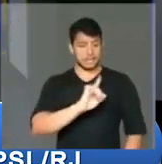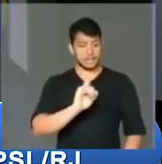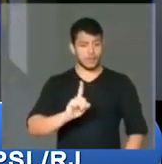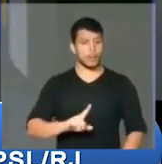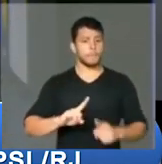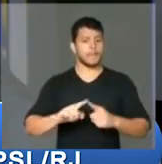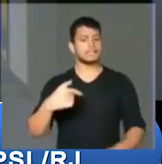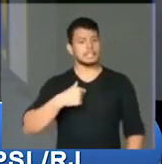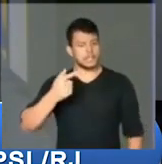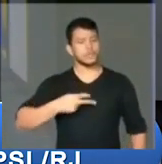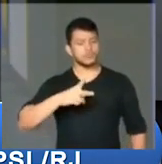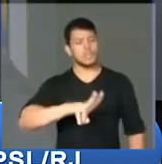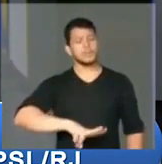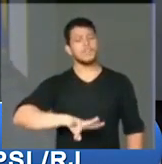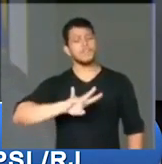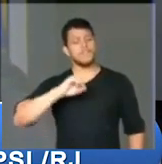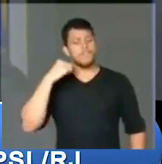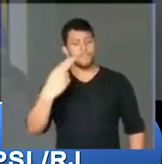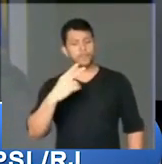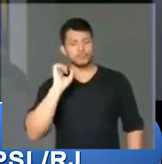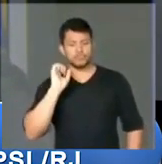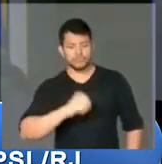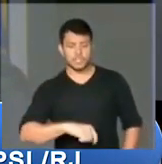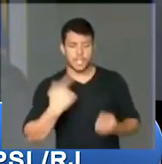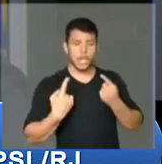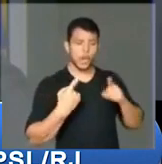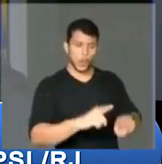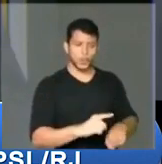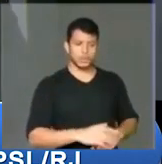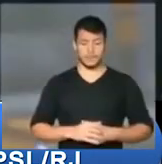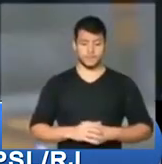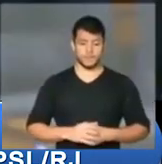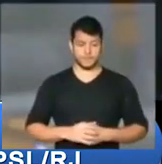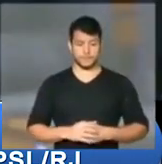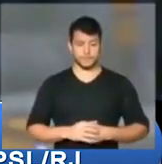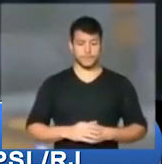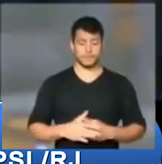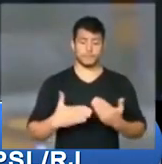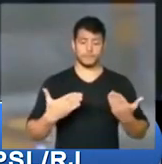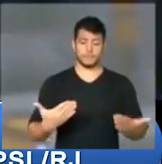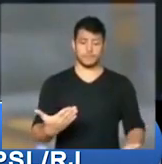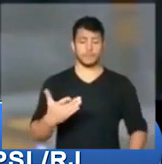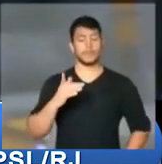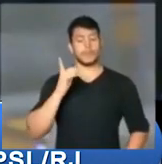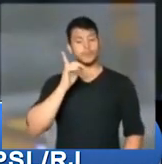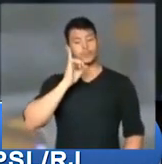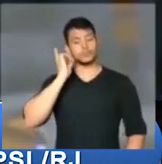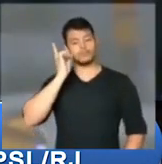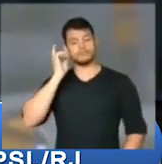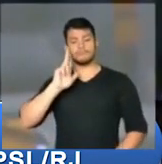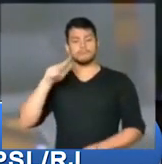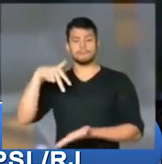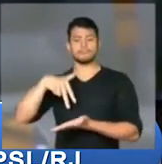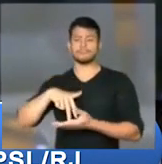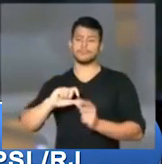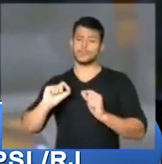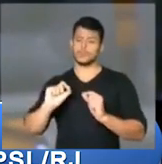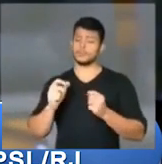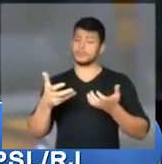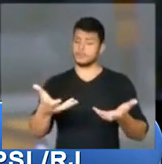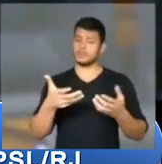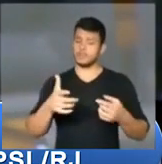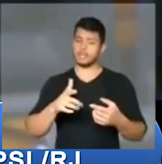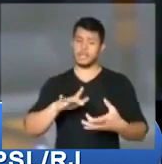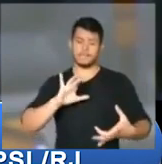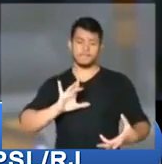sim, sempre retorções imediatas a todo tipo de ataque vil para eles. Deputado vai à tribuna e quer ligar o Partido dos